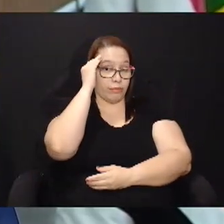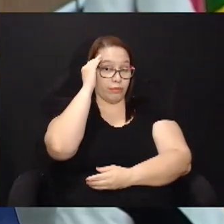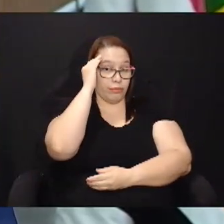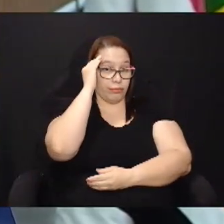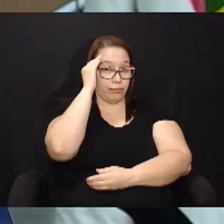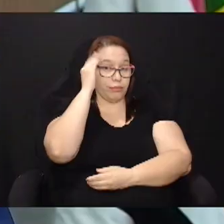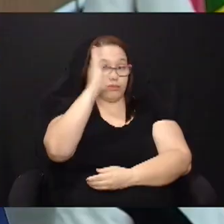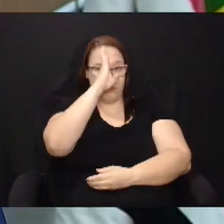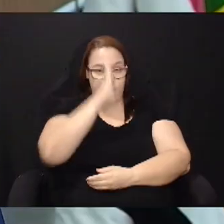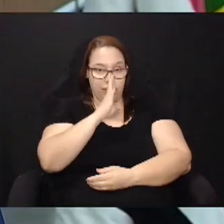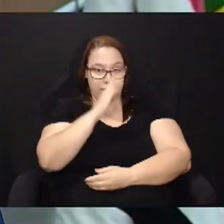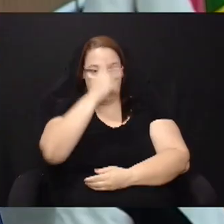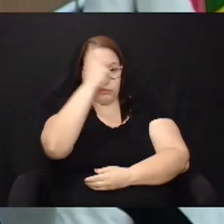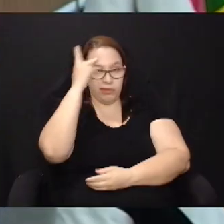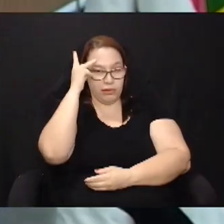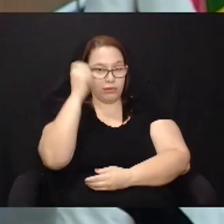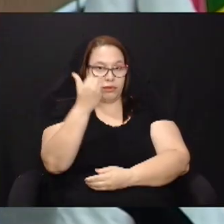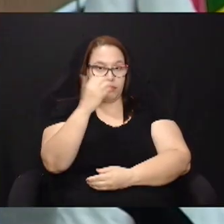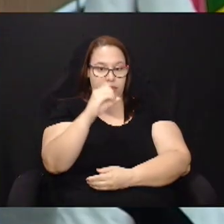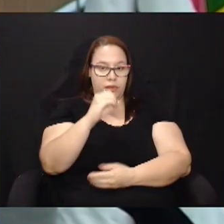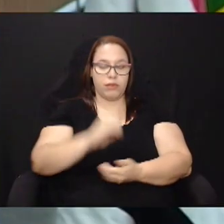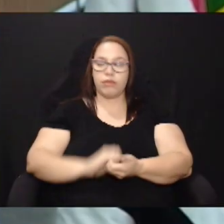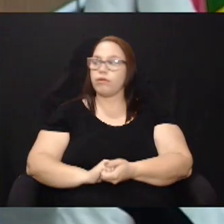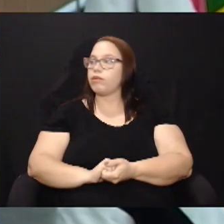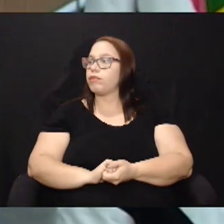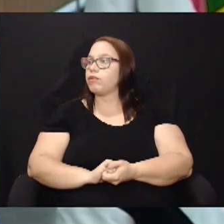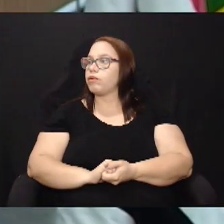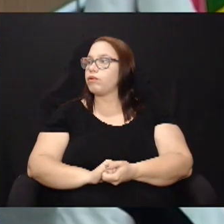essas pessoas de 60 anos.